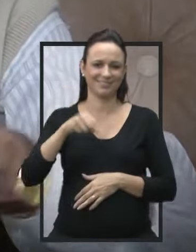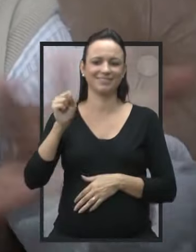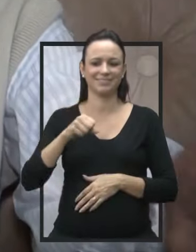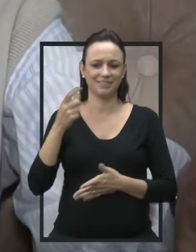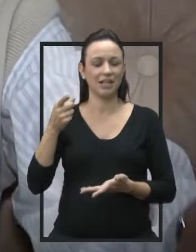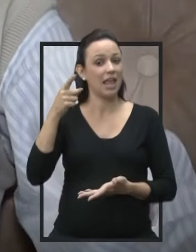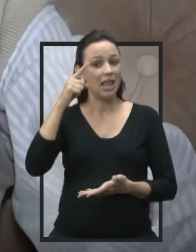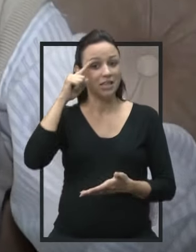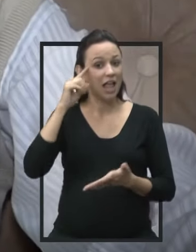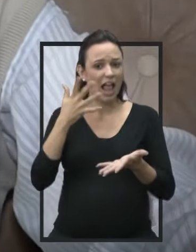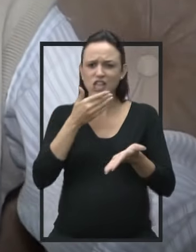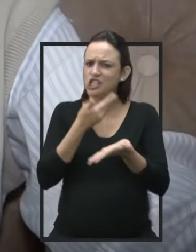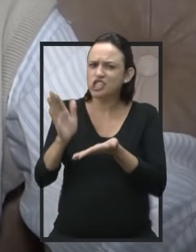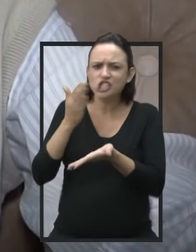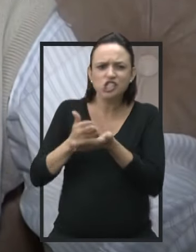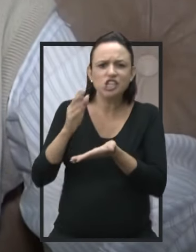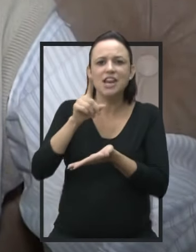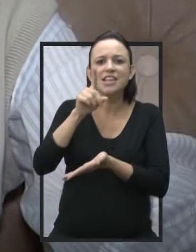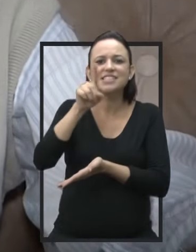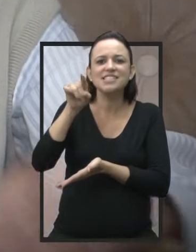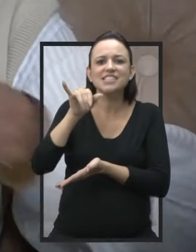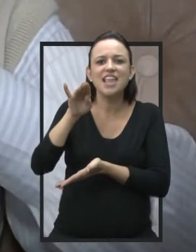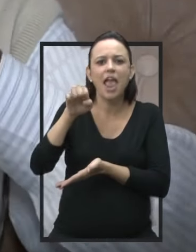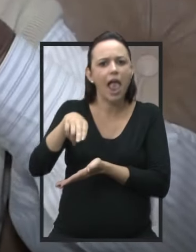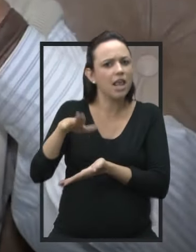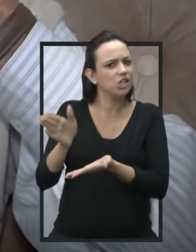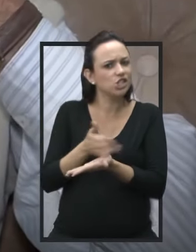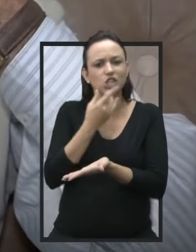os Ziem da prefeitura. Sem dúvida nenhuma.